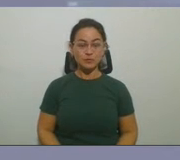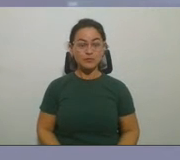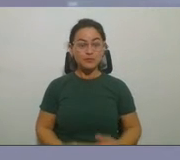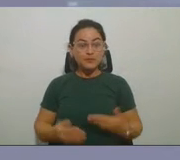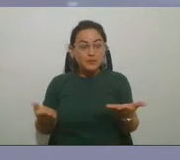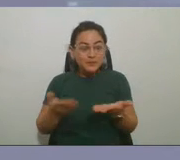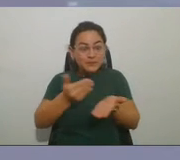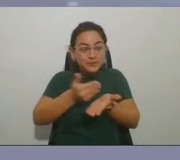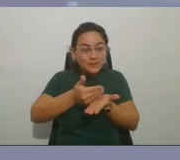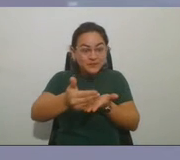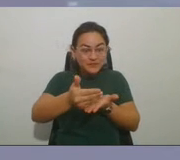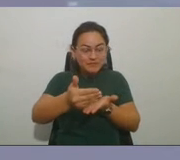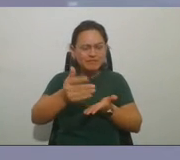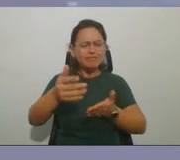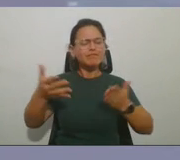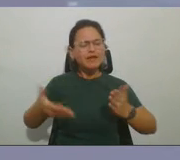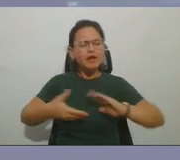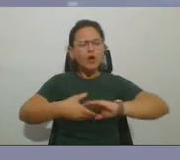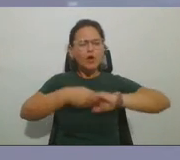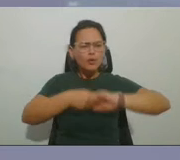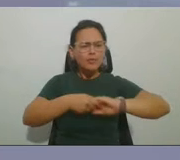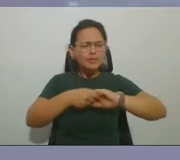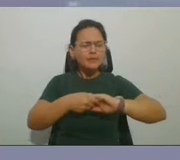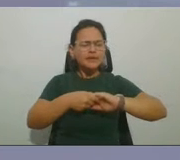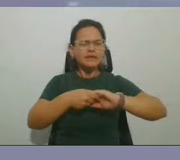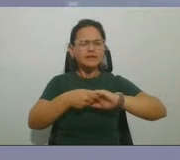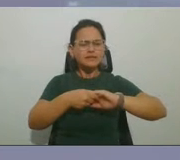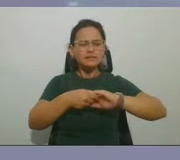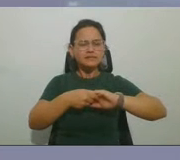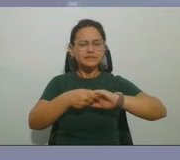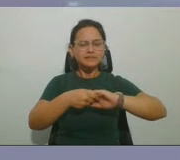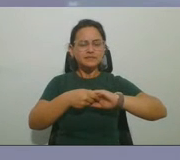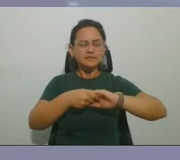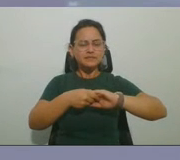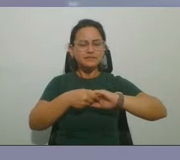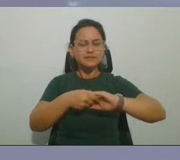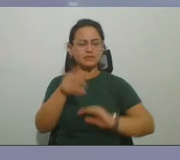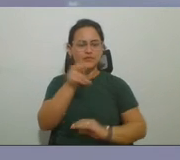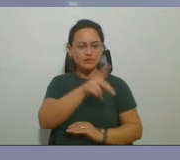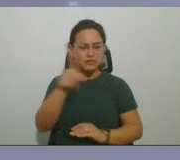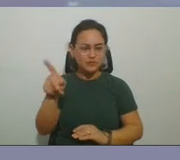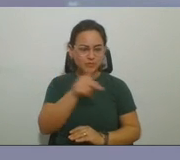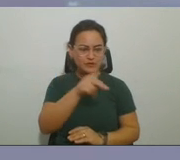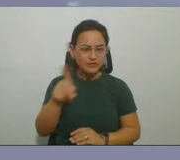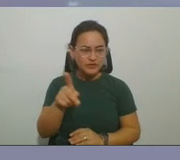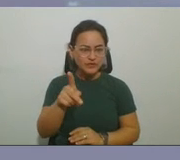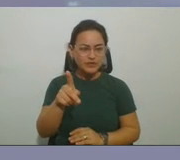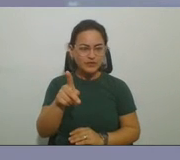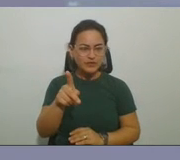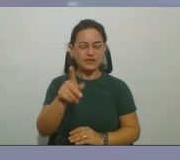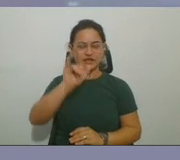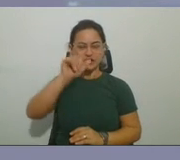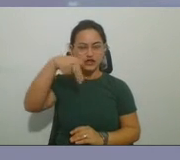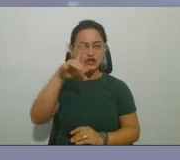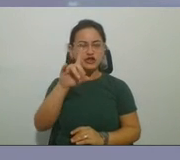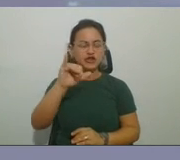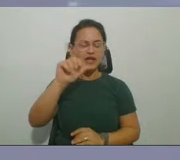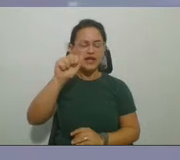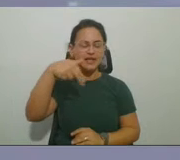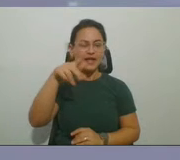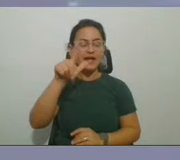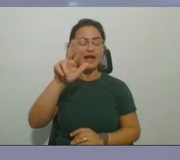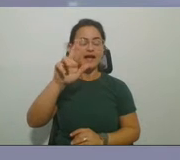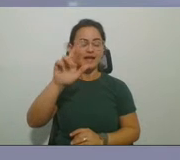Inicialmente, gostaria de cumprimentar calorosamente a professora Indianara Renaud